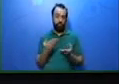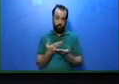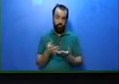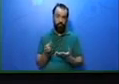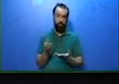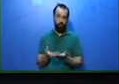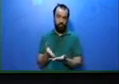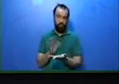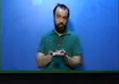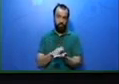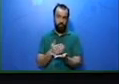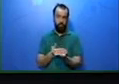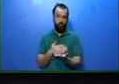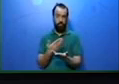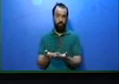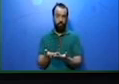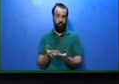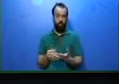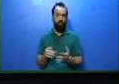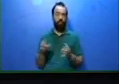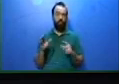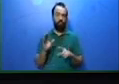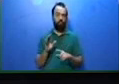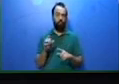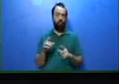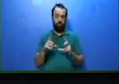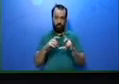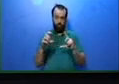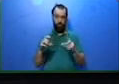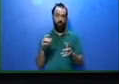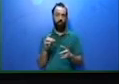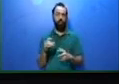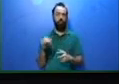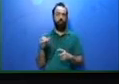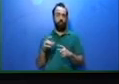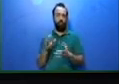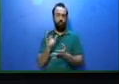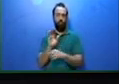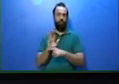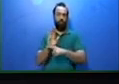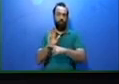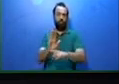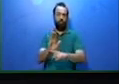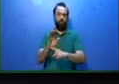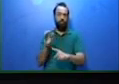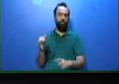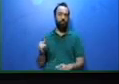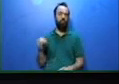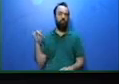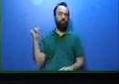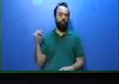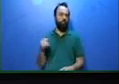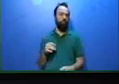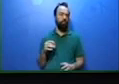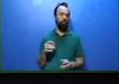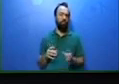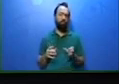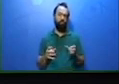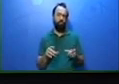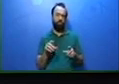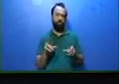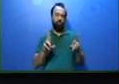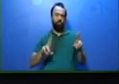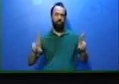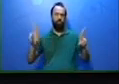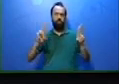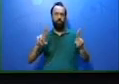e produção nos auxilia, crianças, e muito, tá? A usar todos aqueles recursos que nós